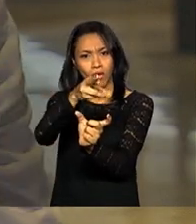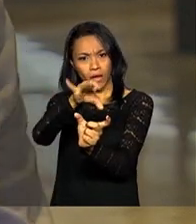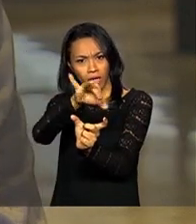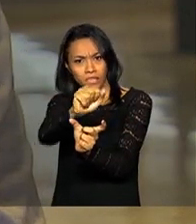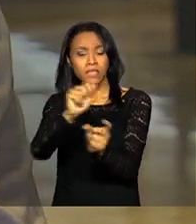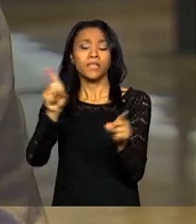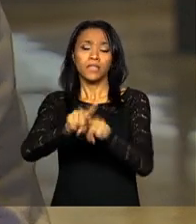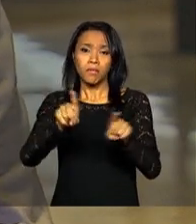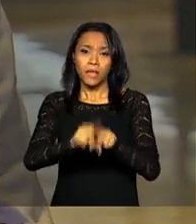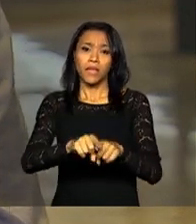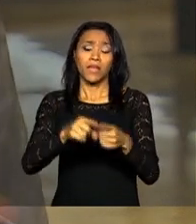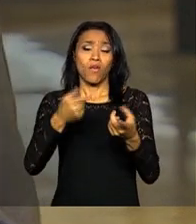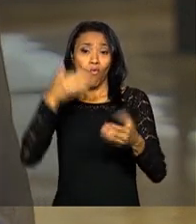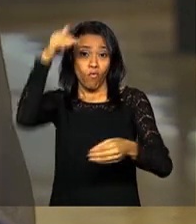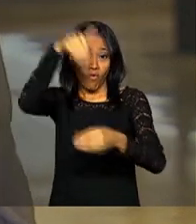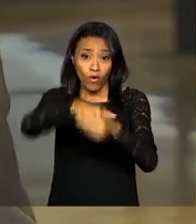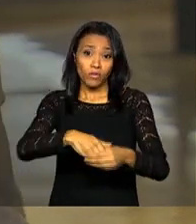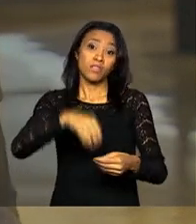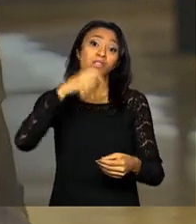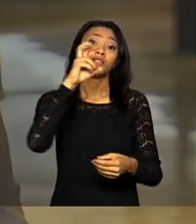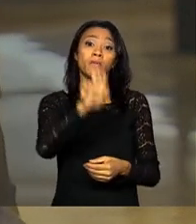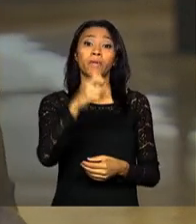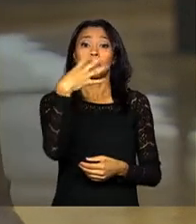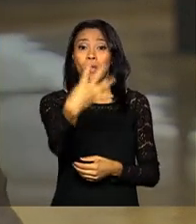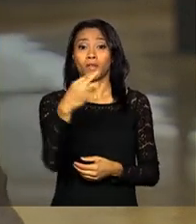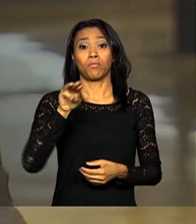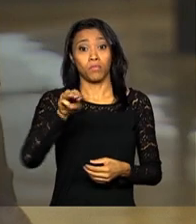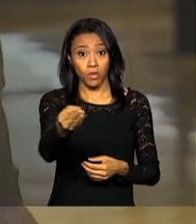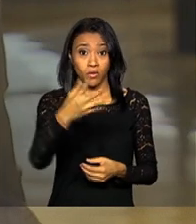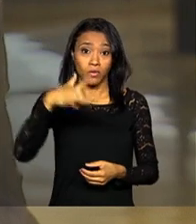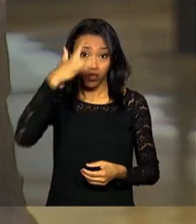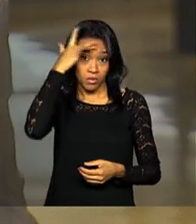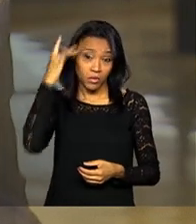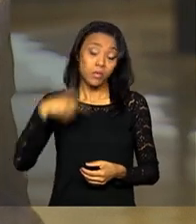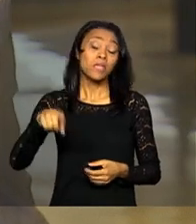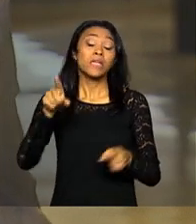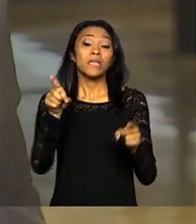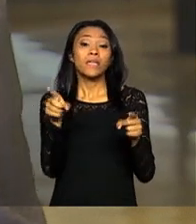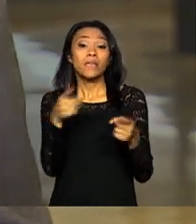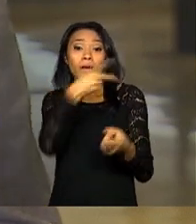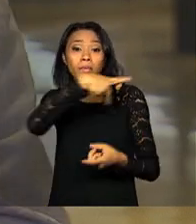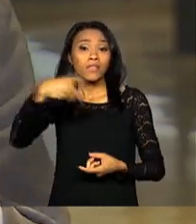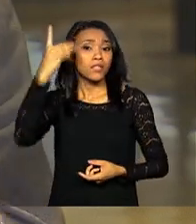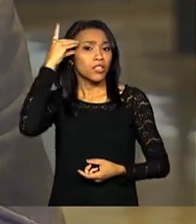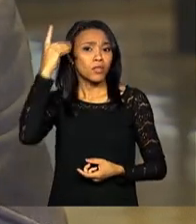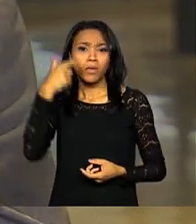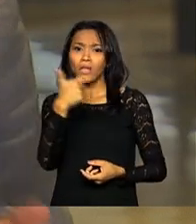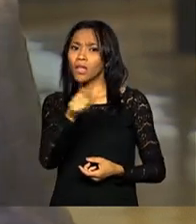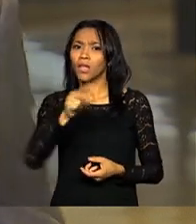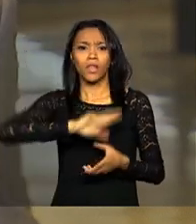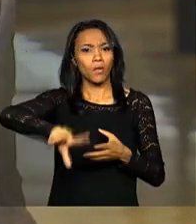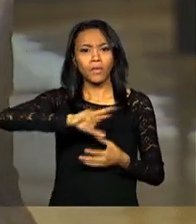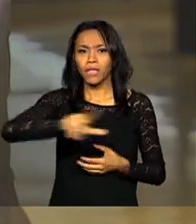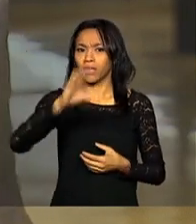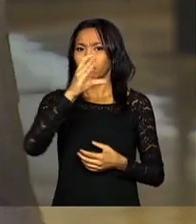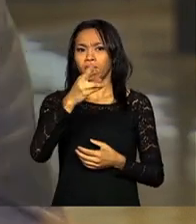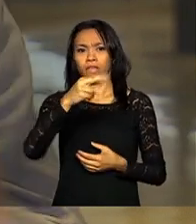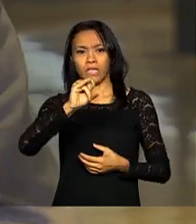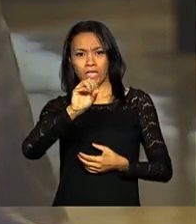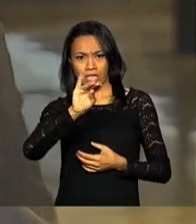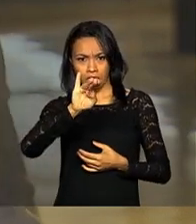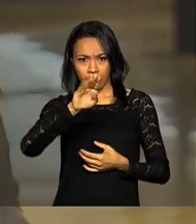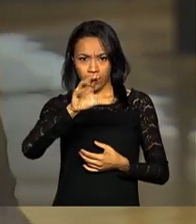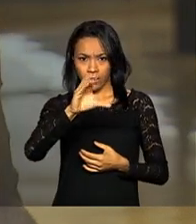à Constituição, e que a presidenta não cometeu o crime de responsabilidade. Cardoso disse também que Dilma Rousseff